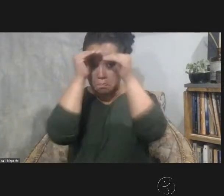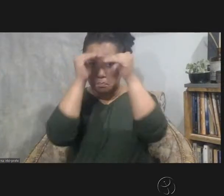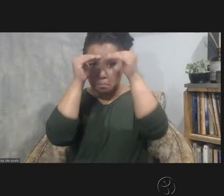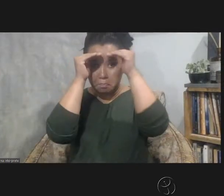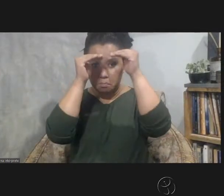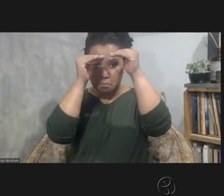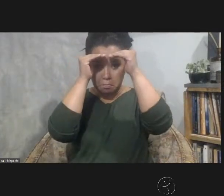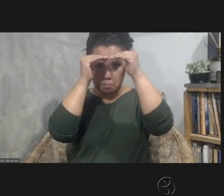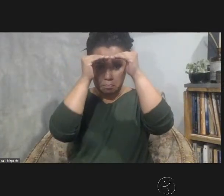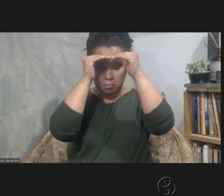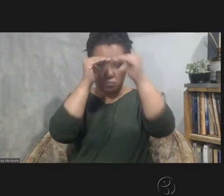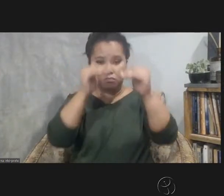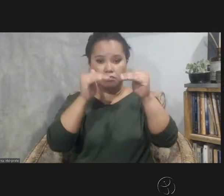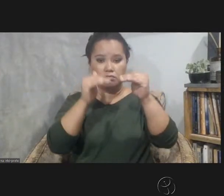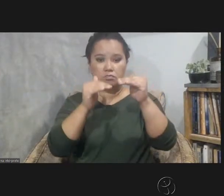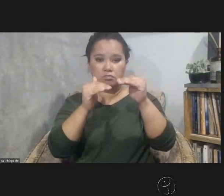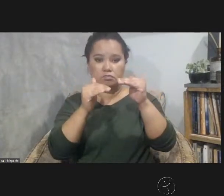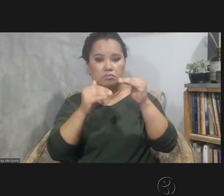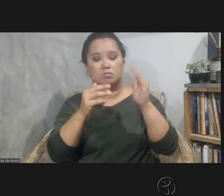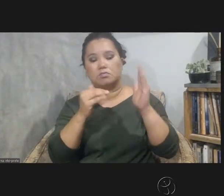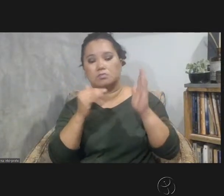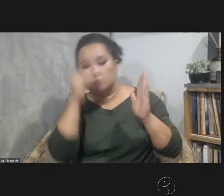deixar de orar